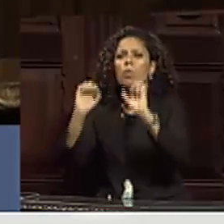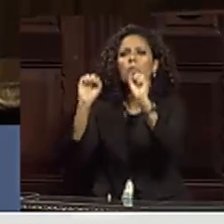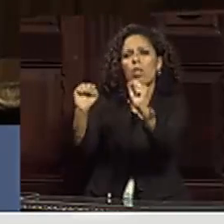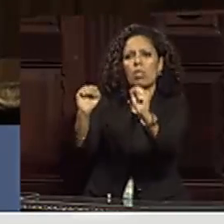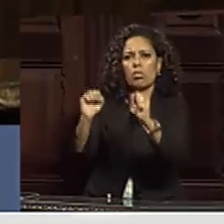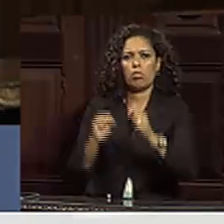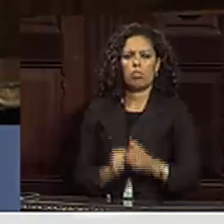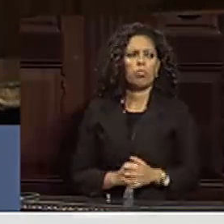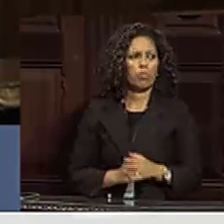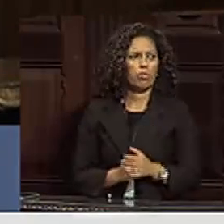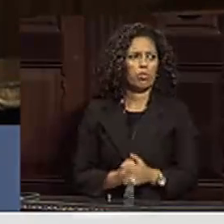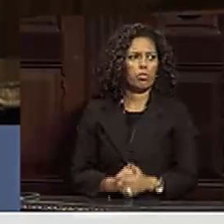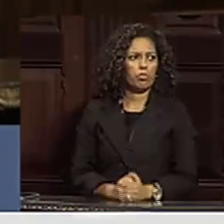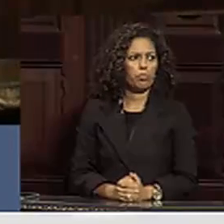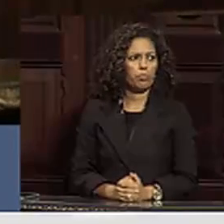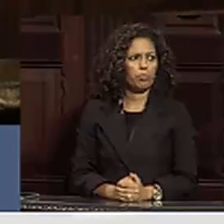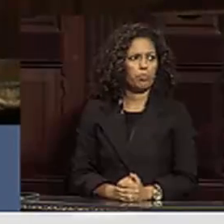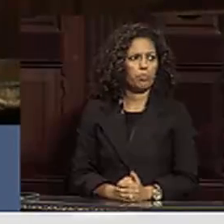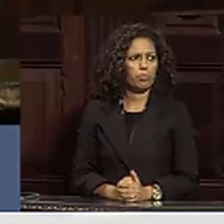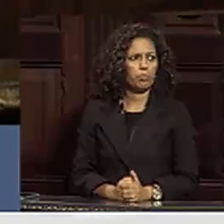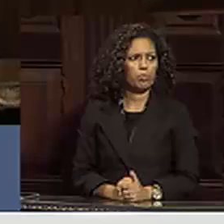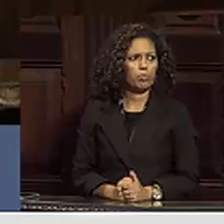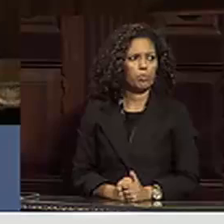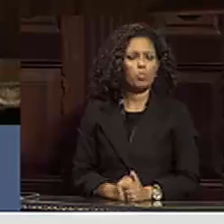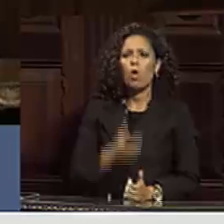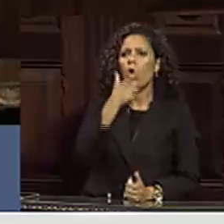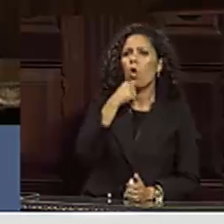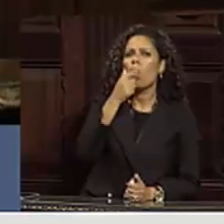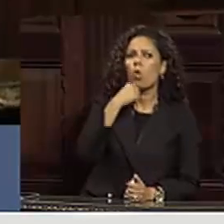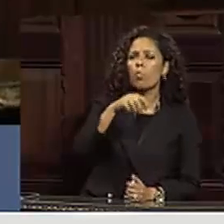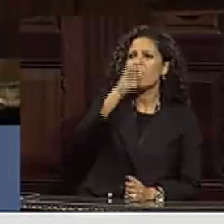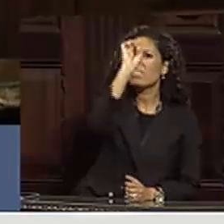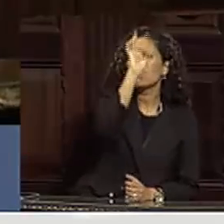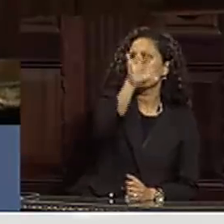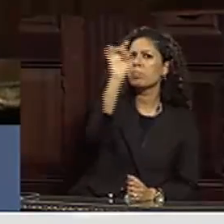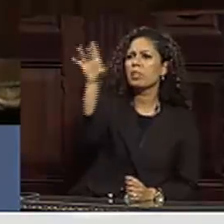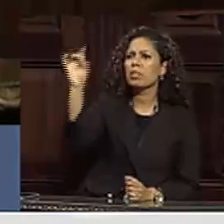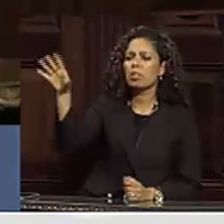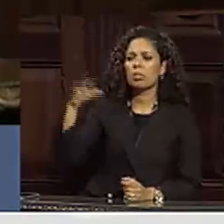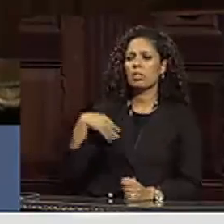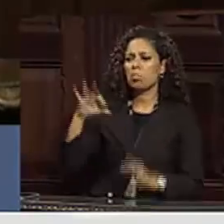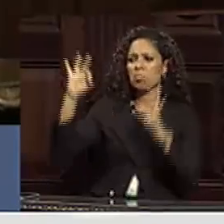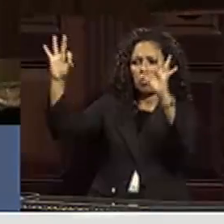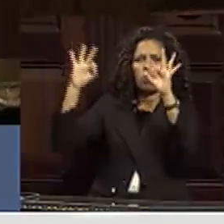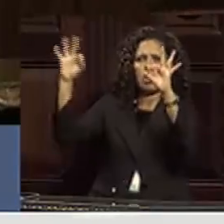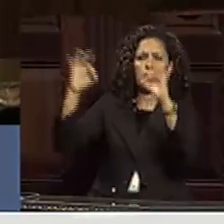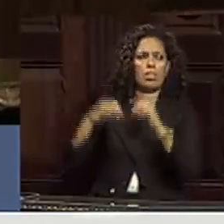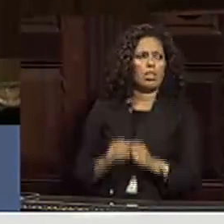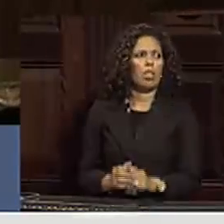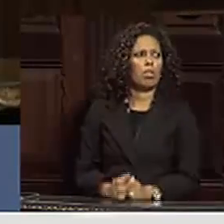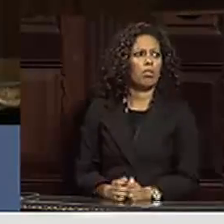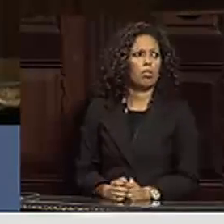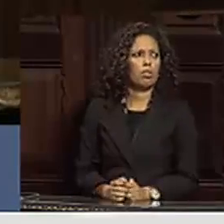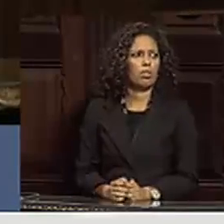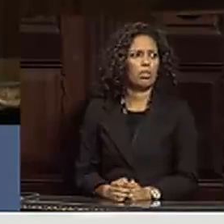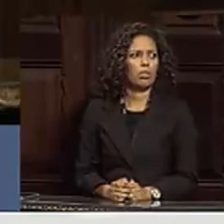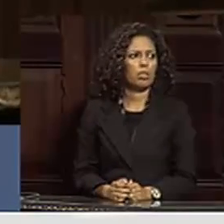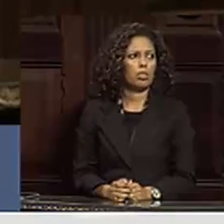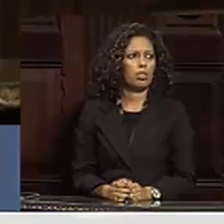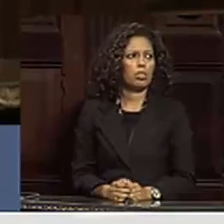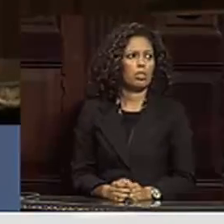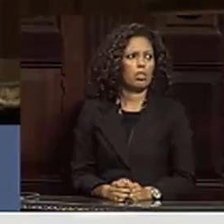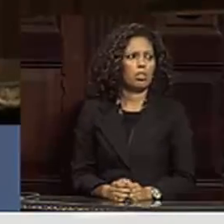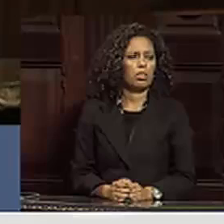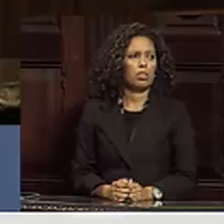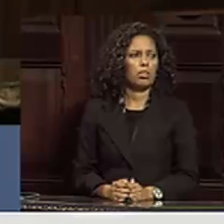país que os bandidos aqui têm privilégios incontestáveis. Hoje mesmo já votamos para dar passagem para